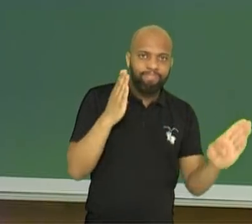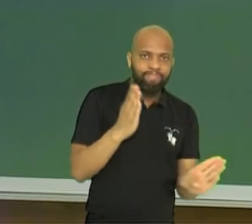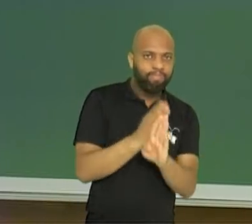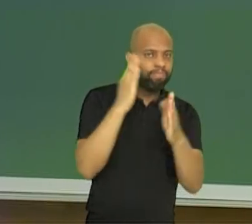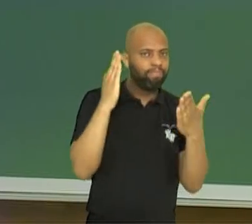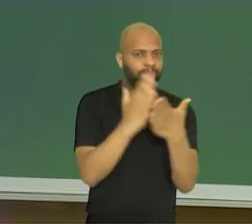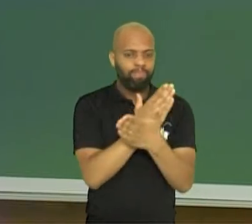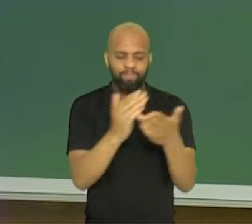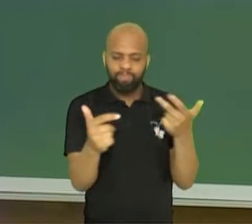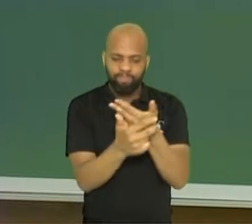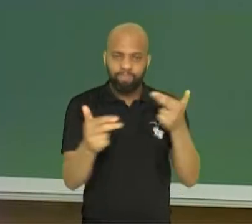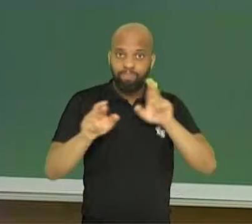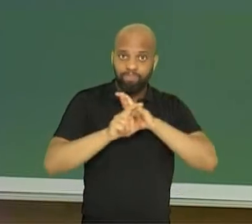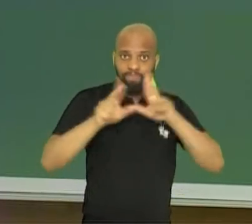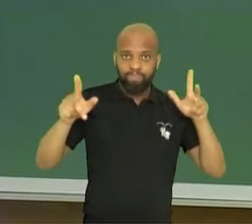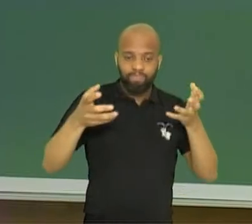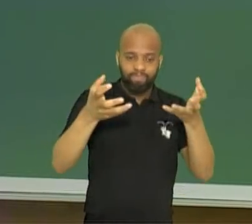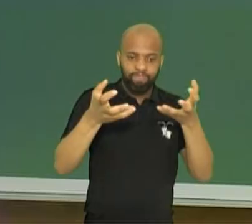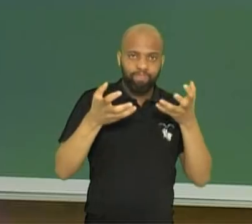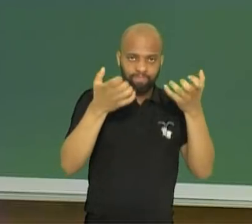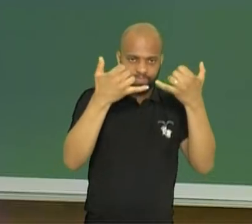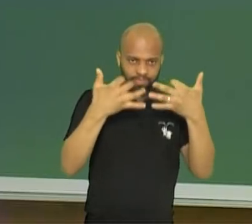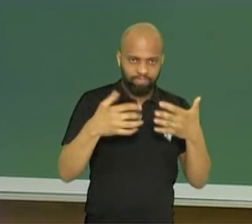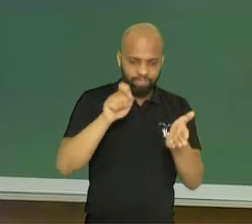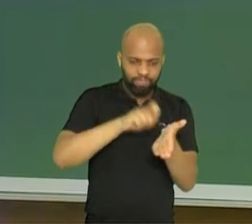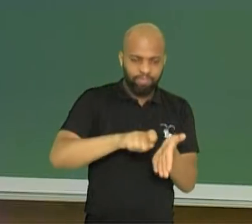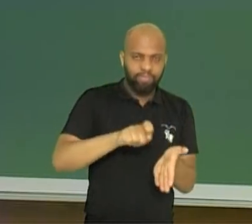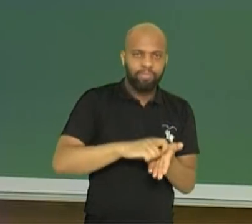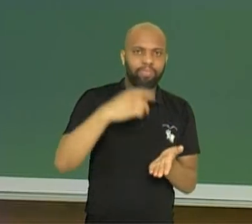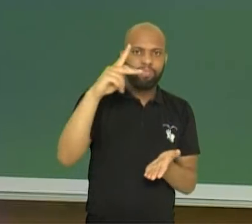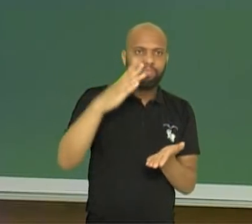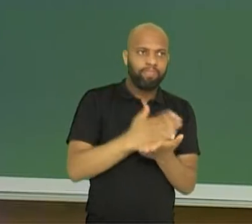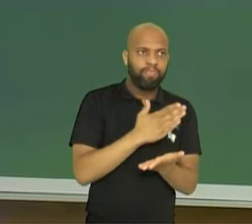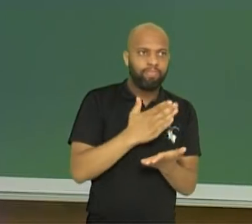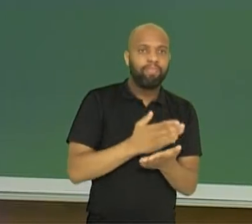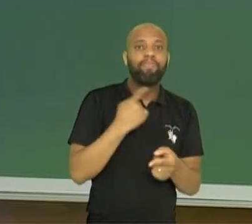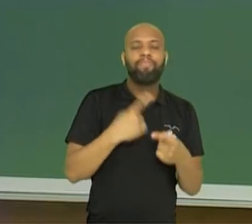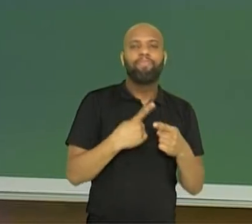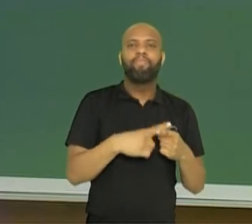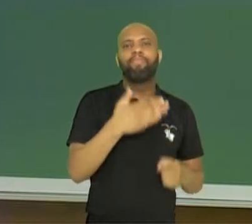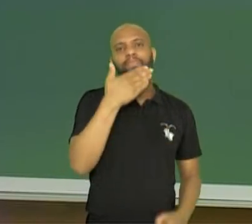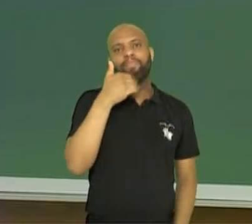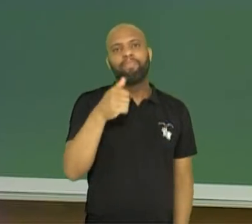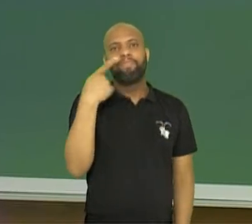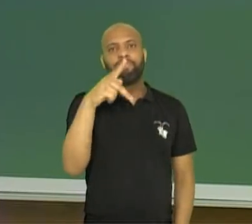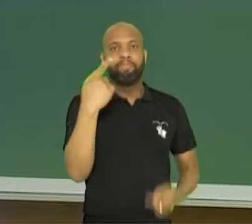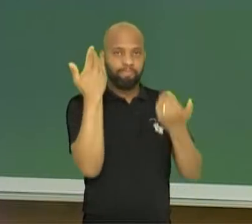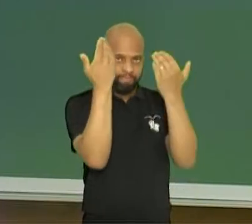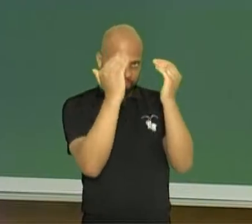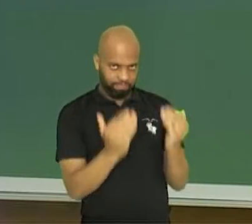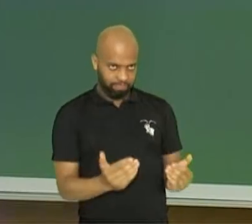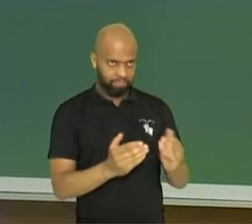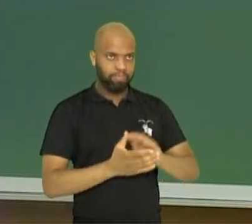coisa diferente e gostaria de comentar, anote no seu caderno, que isso só enriquece a sua análise. Vamos